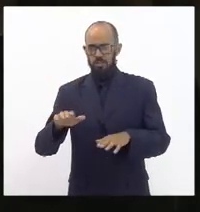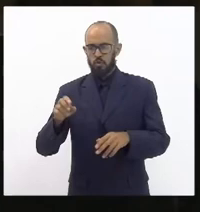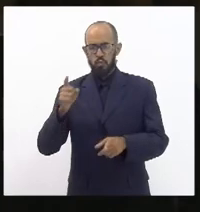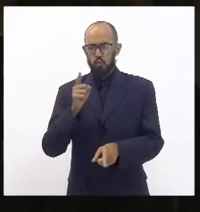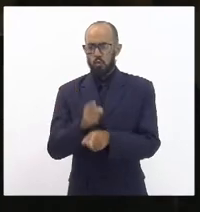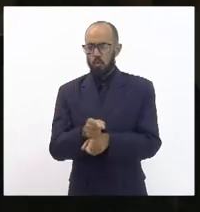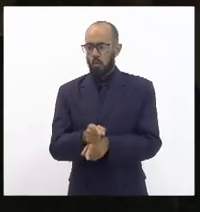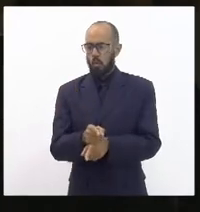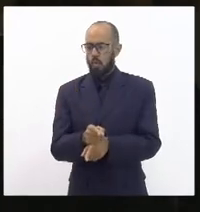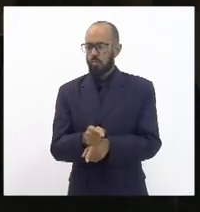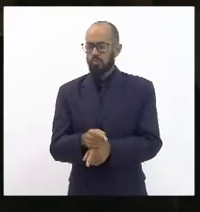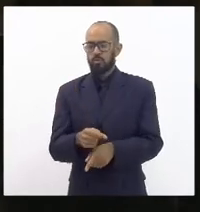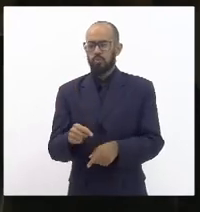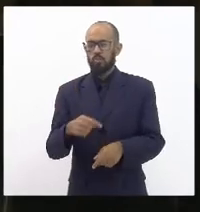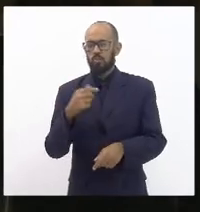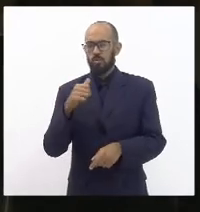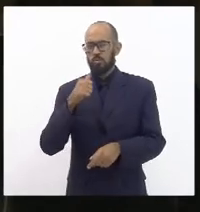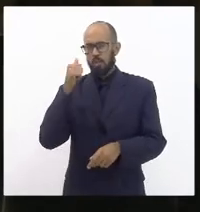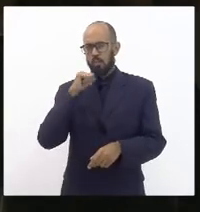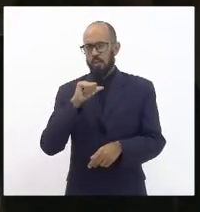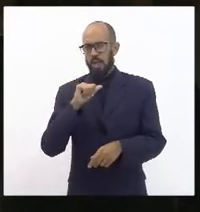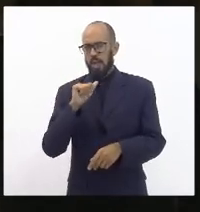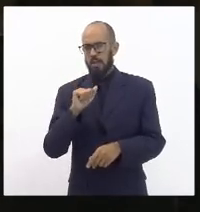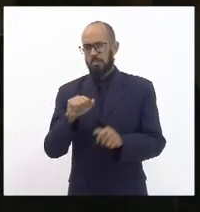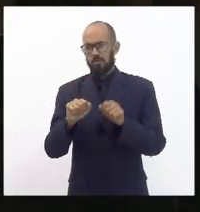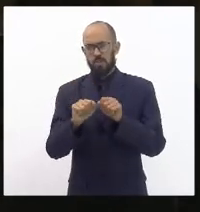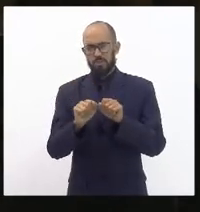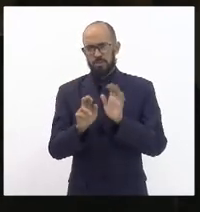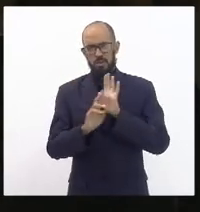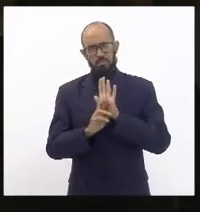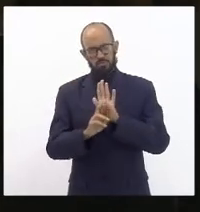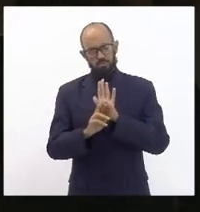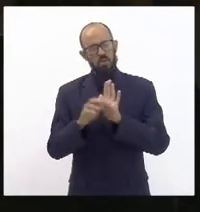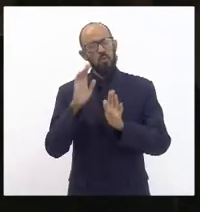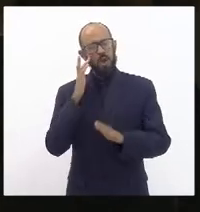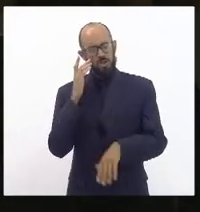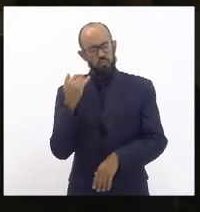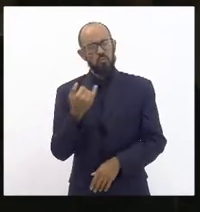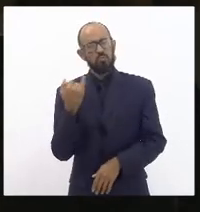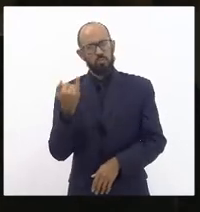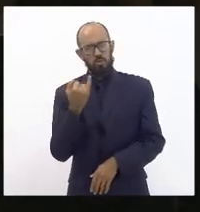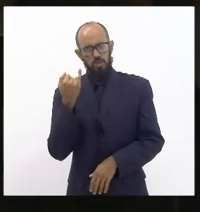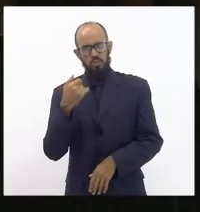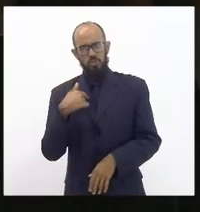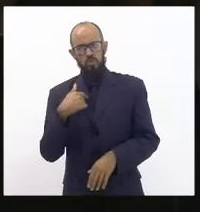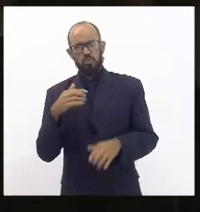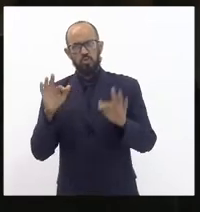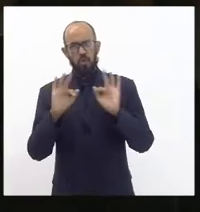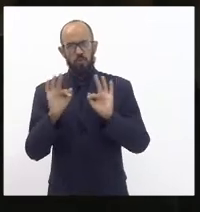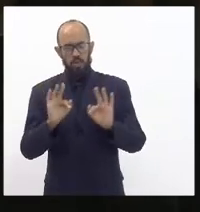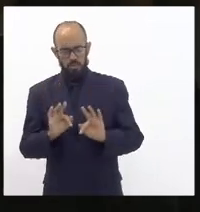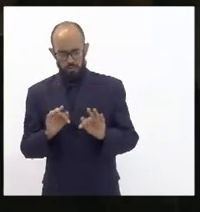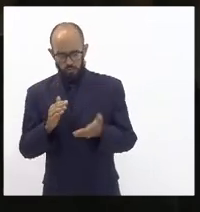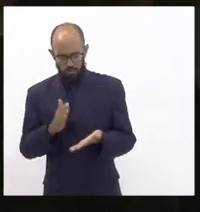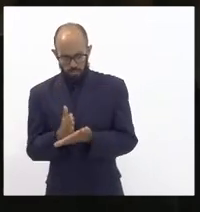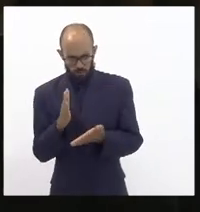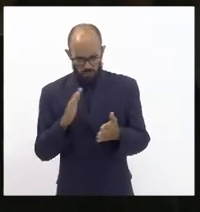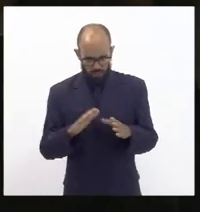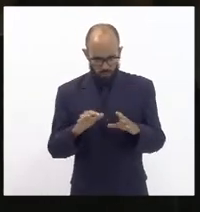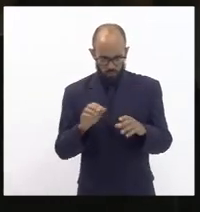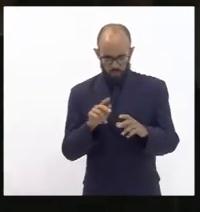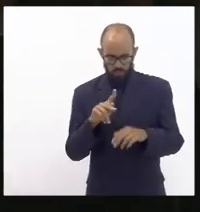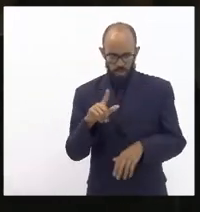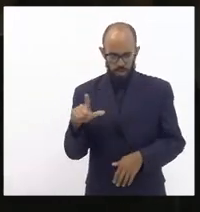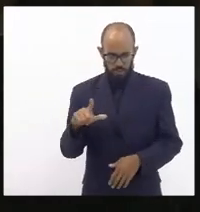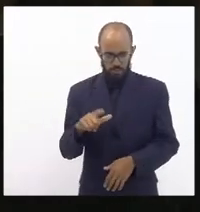feminino a fazer essa representatividade e eu acho isso de suma importância Então hoje eu tô muito feliz com a aprovação desse